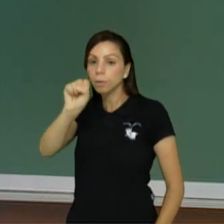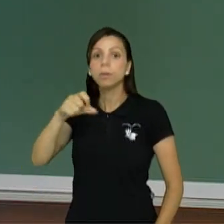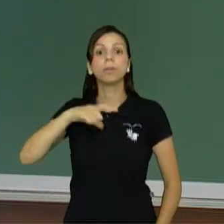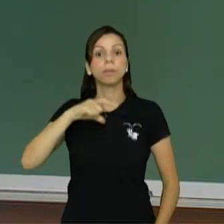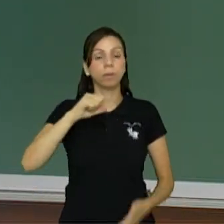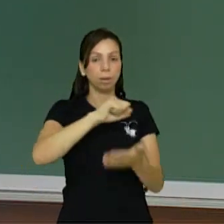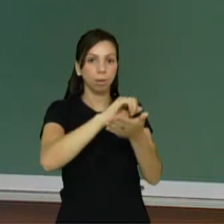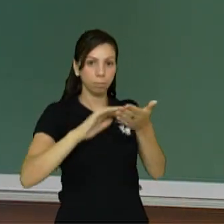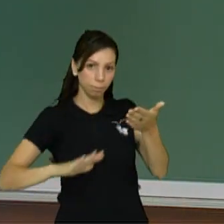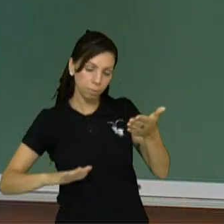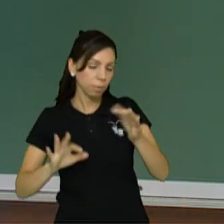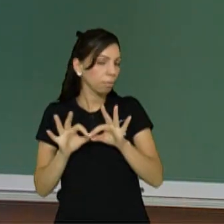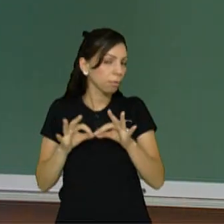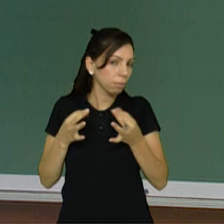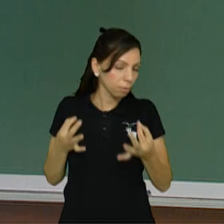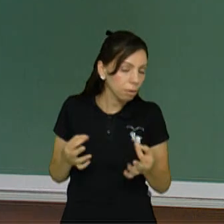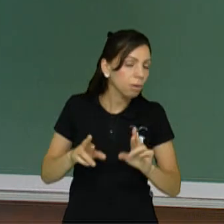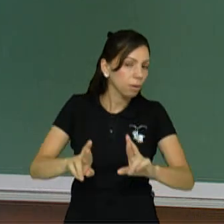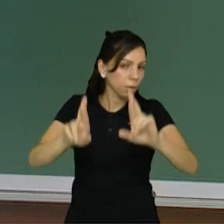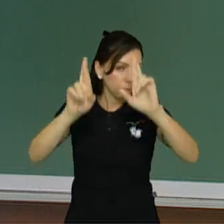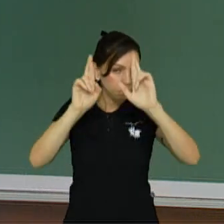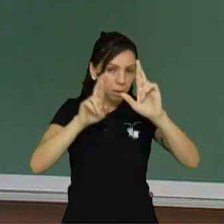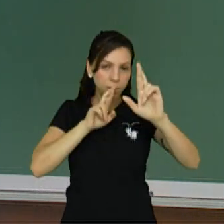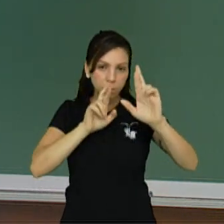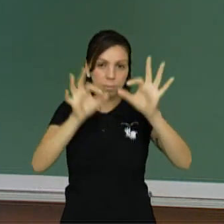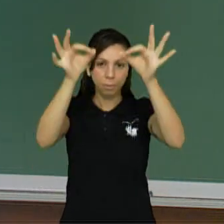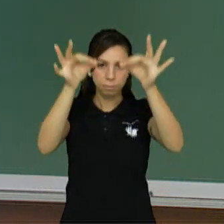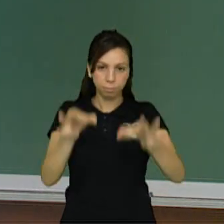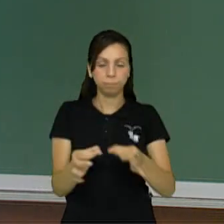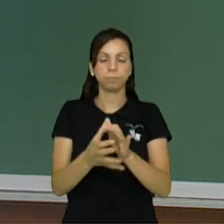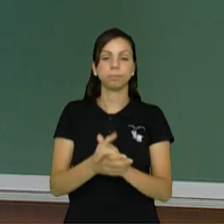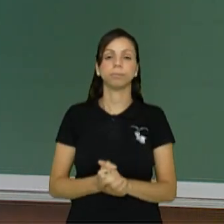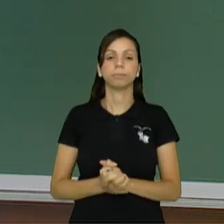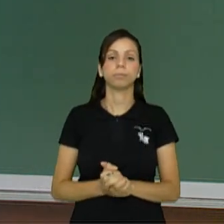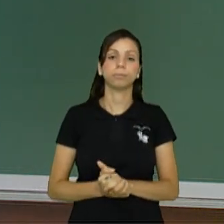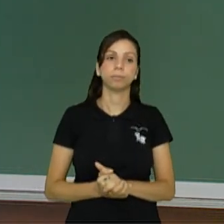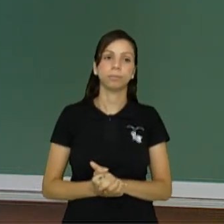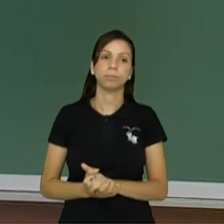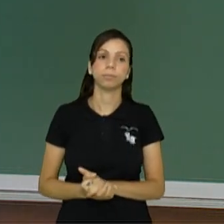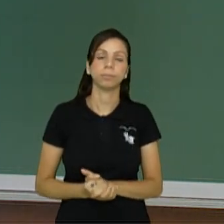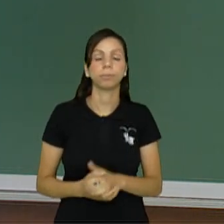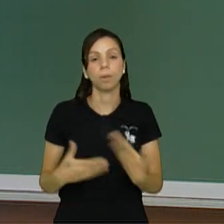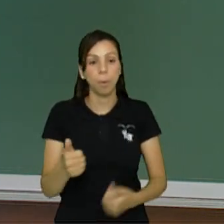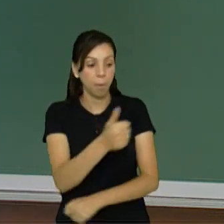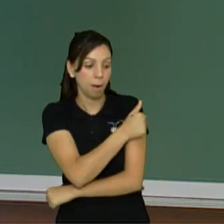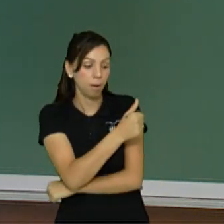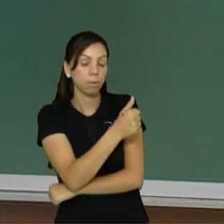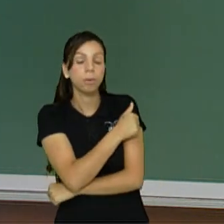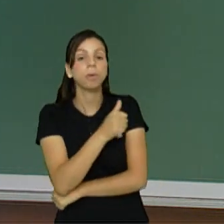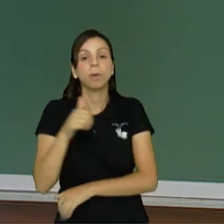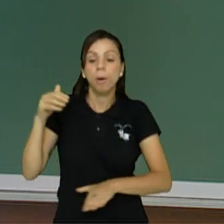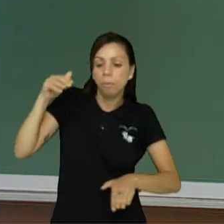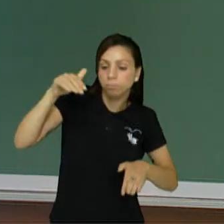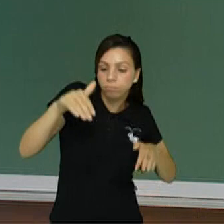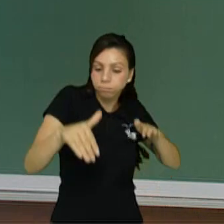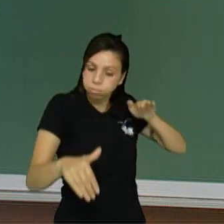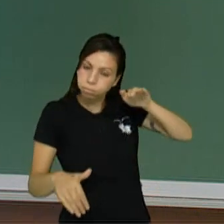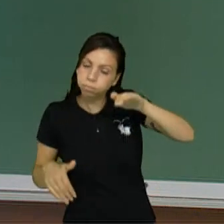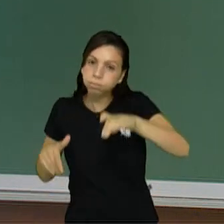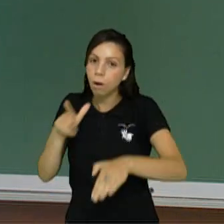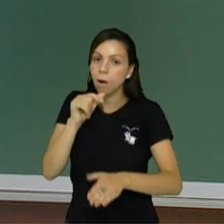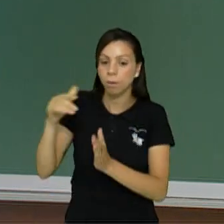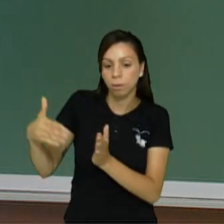você. Um quiz bem simples e eu espero que você acerte. Ele fala o seguinte: certo aluno está nadando em um rio